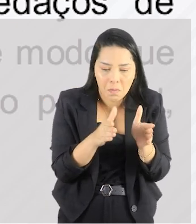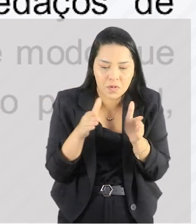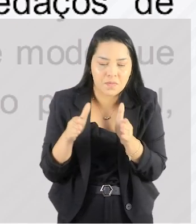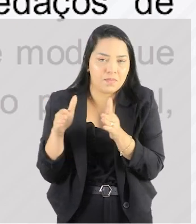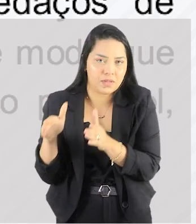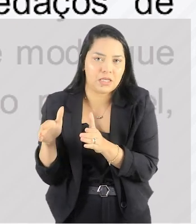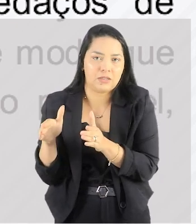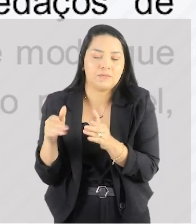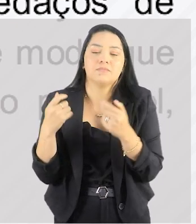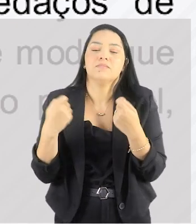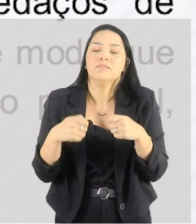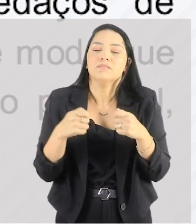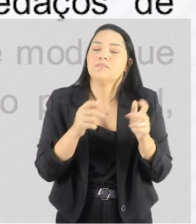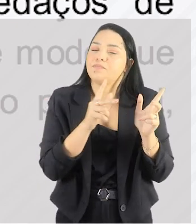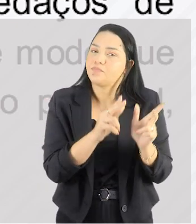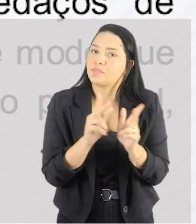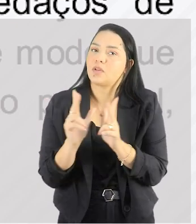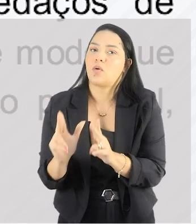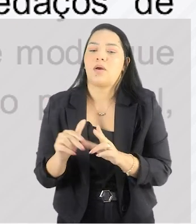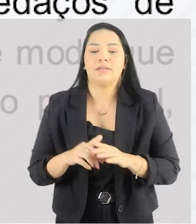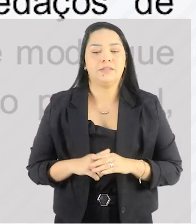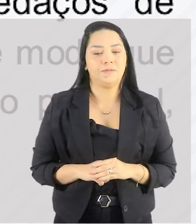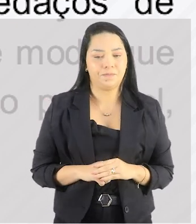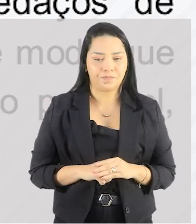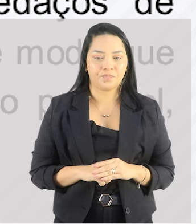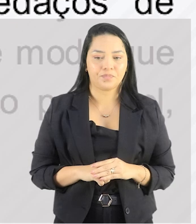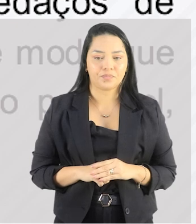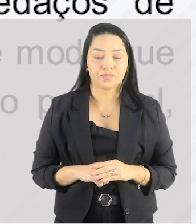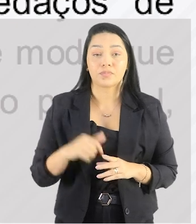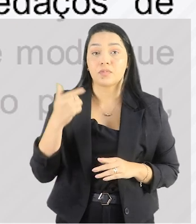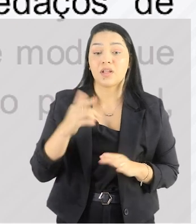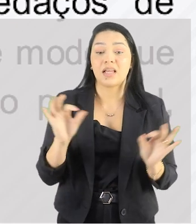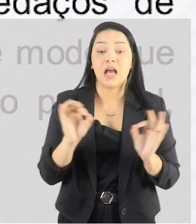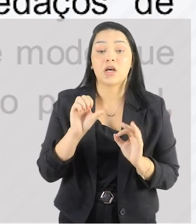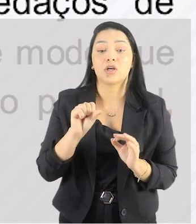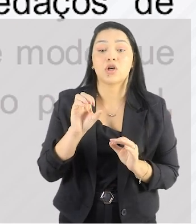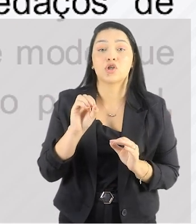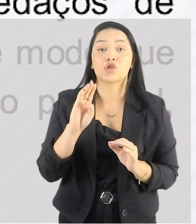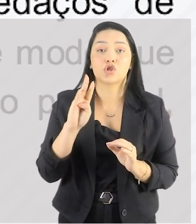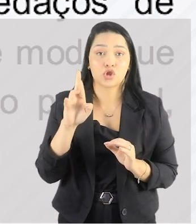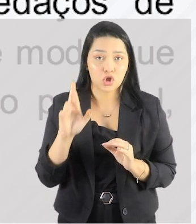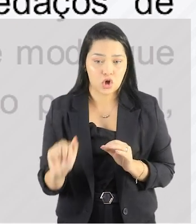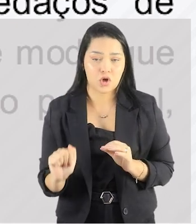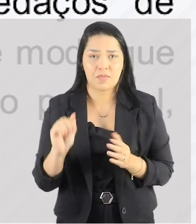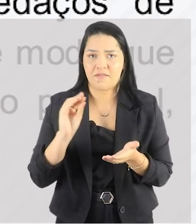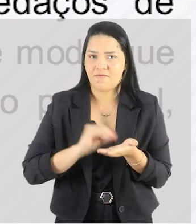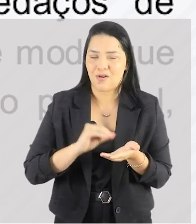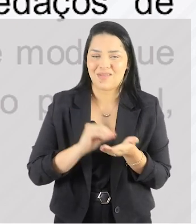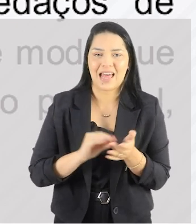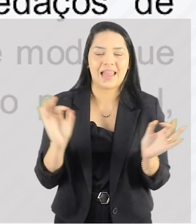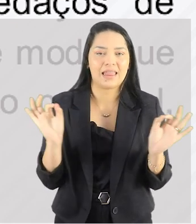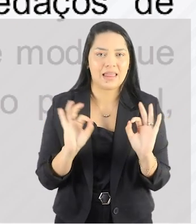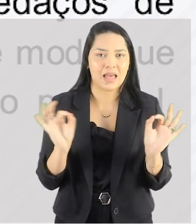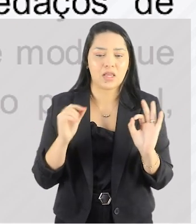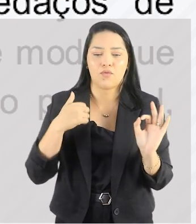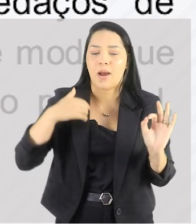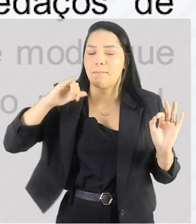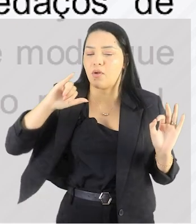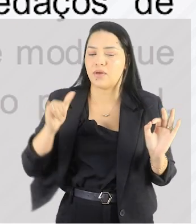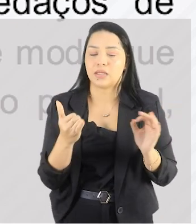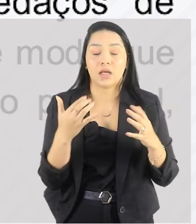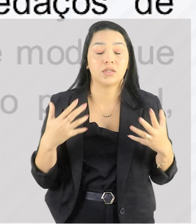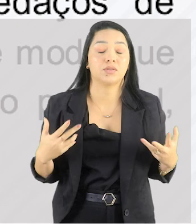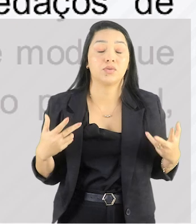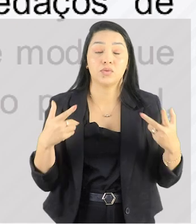Então, os comprimentos têm que ser o quê? Comuns. Sem deixar sobras. Então, não vai sobrar nada, né? Eu vou aproveitar